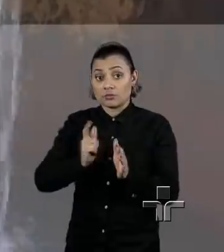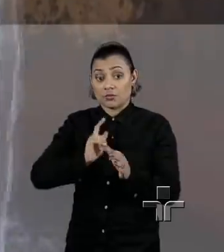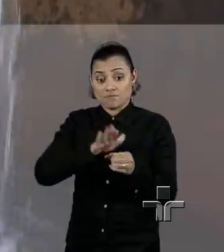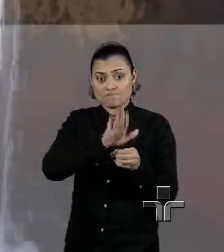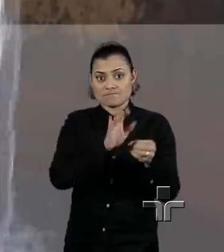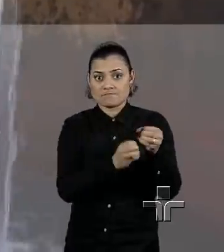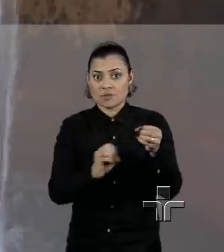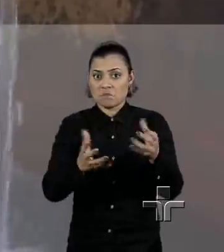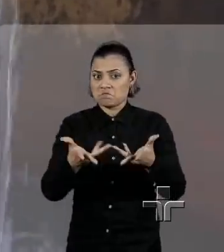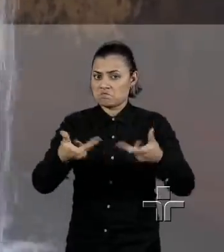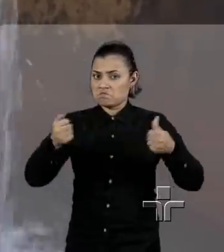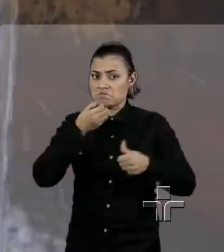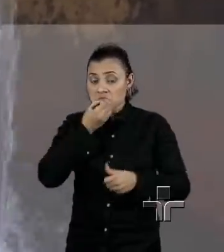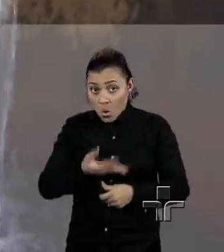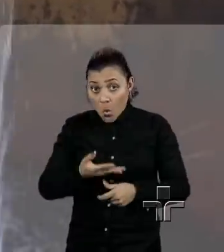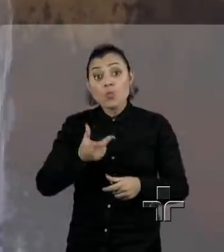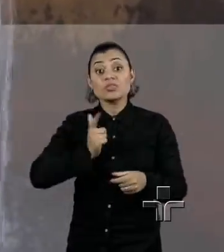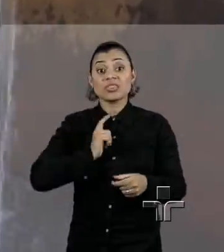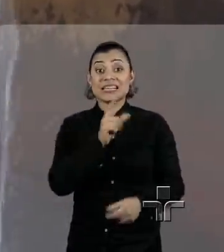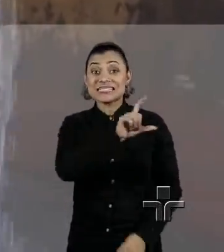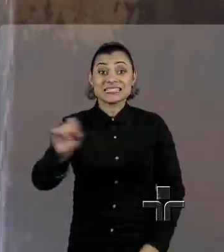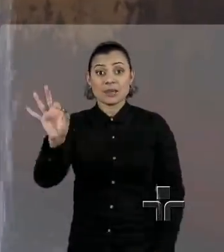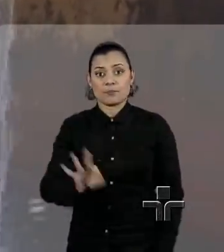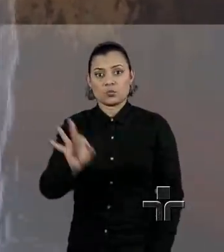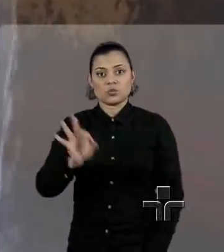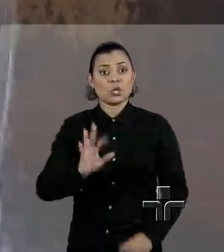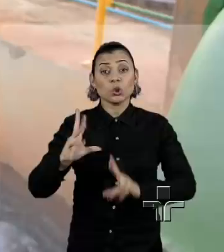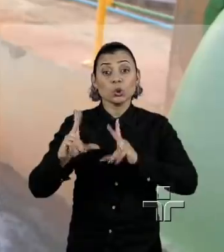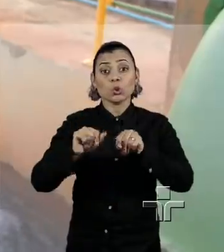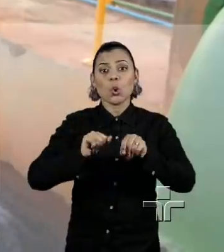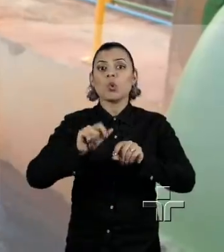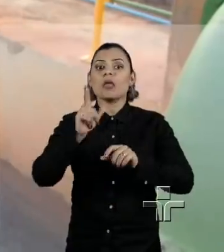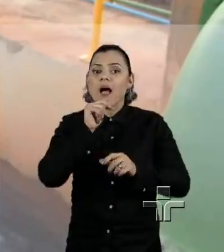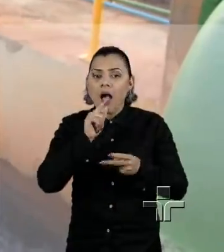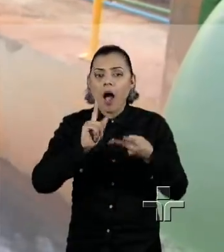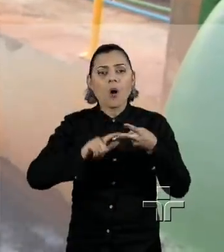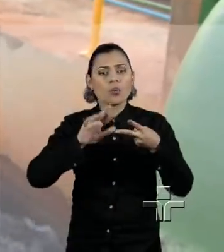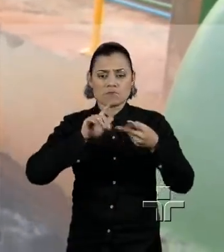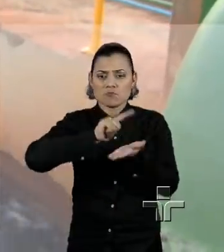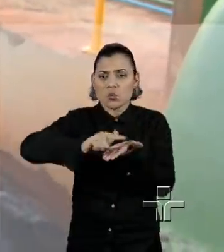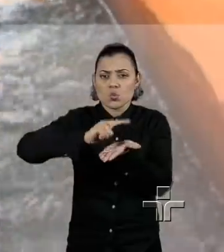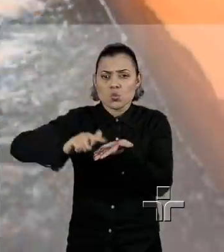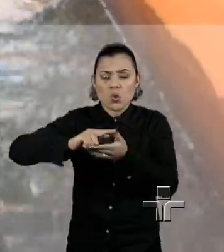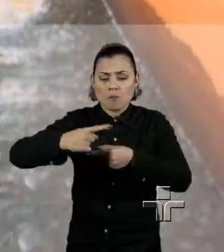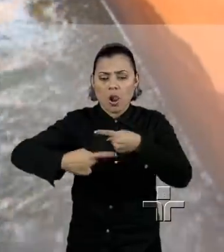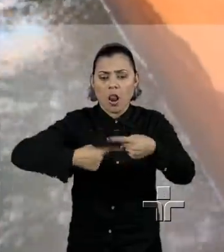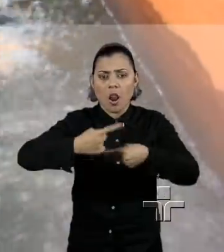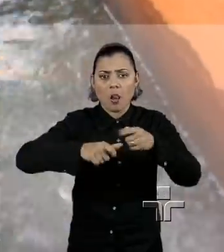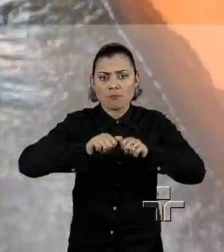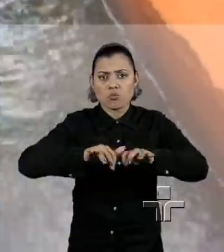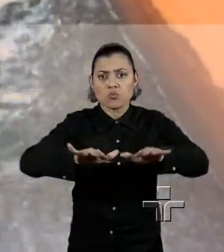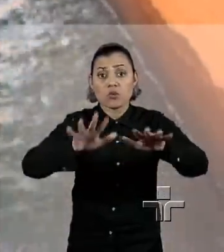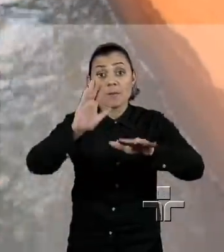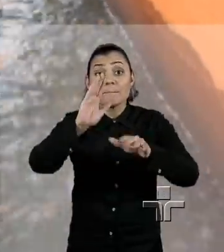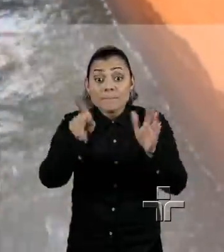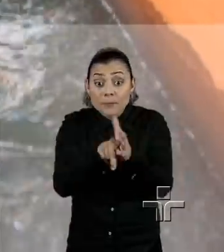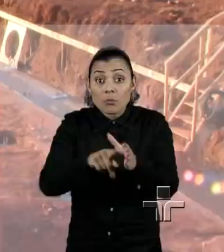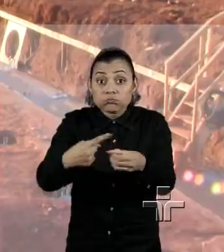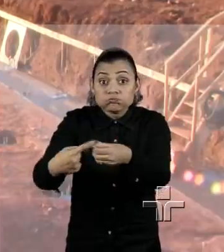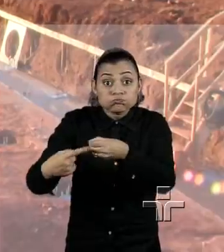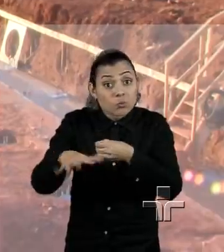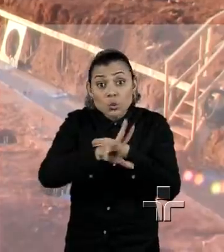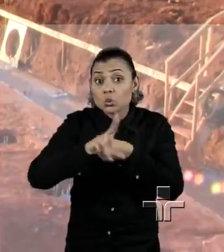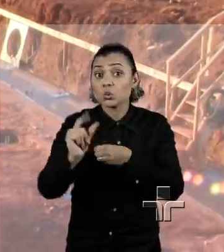país. O município trata 100% do que é coletado e abastece praticamente toda a população com água